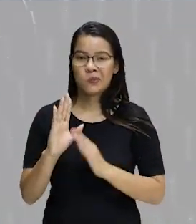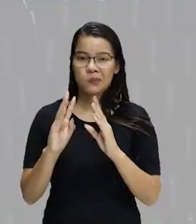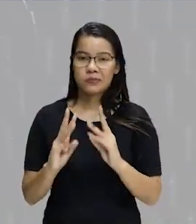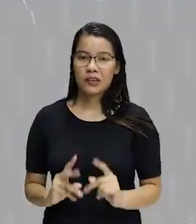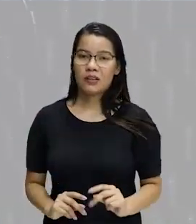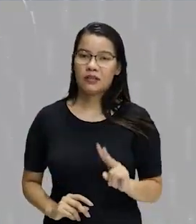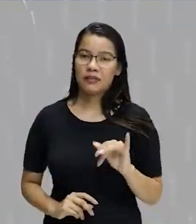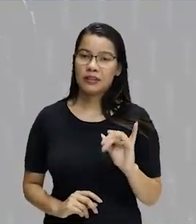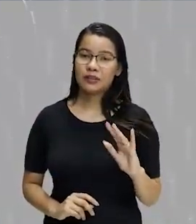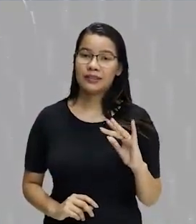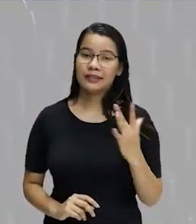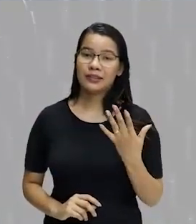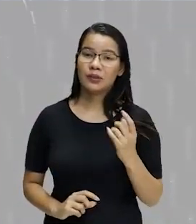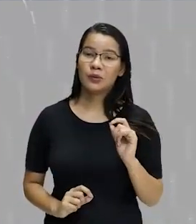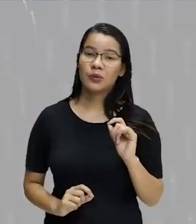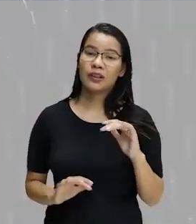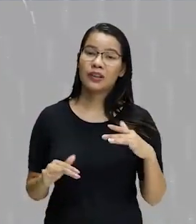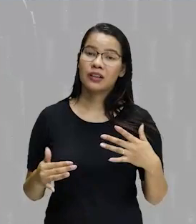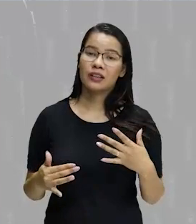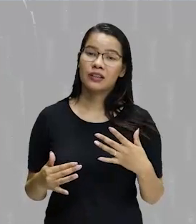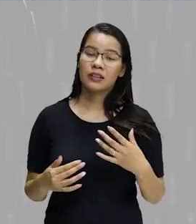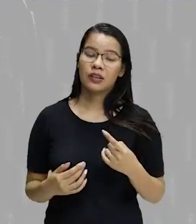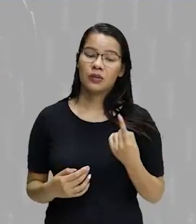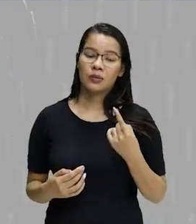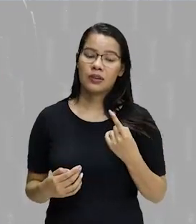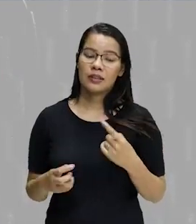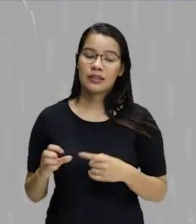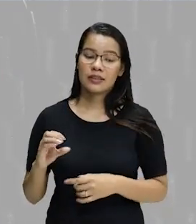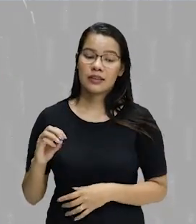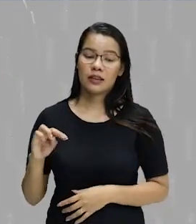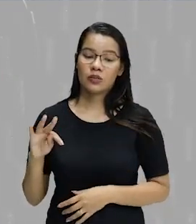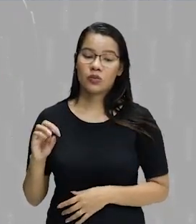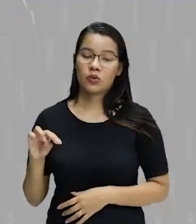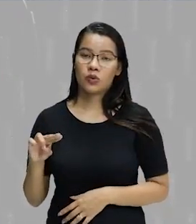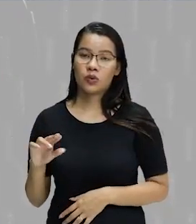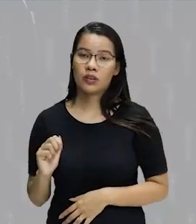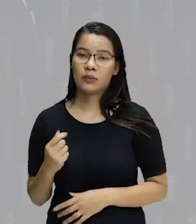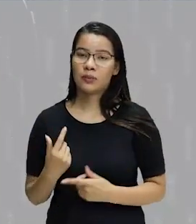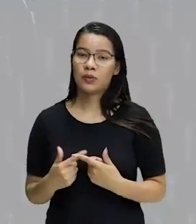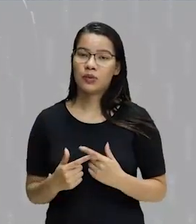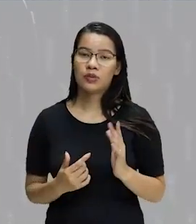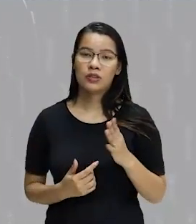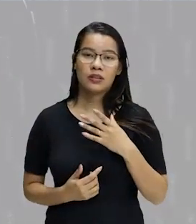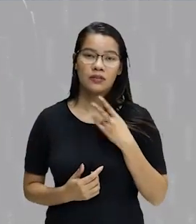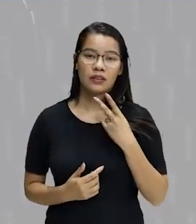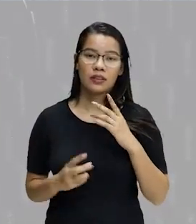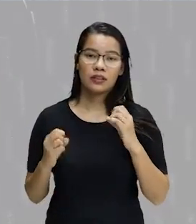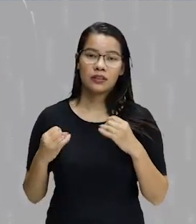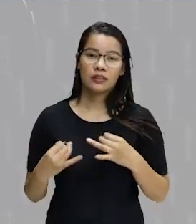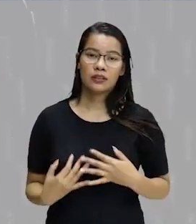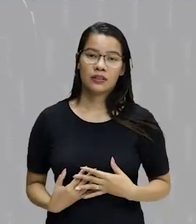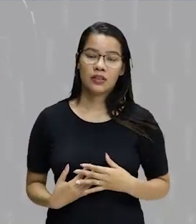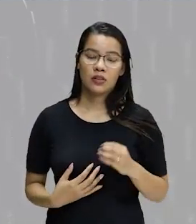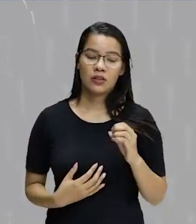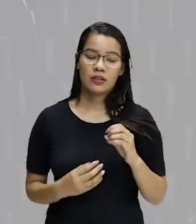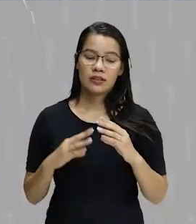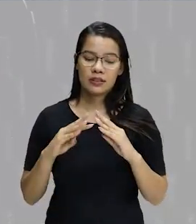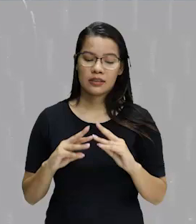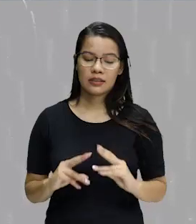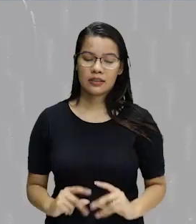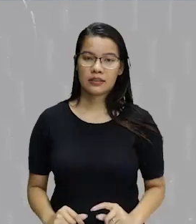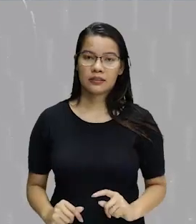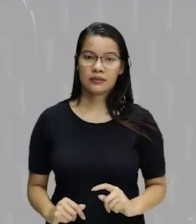gerar o quê? Vai gerar uma cetona. Porque eu falei, a